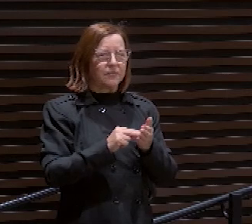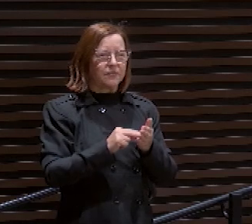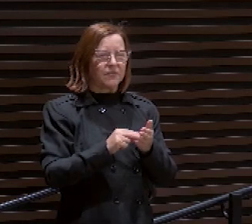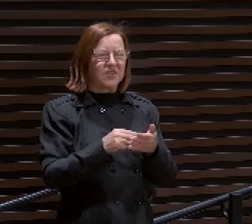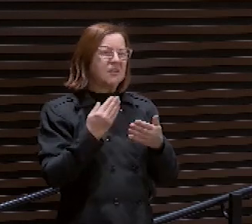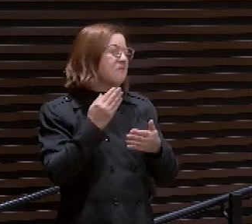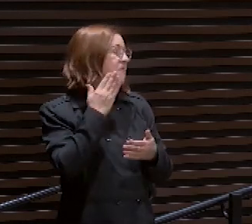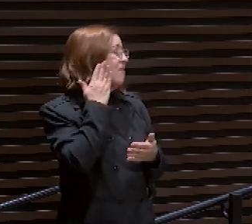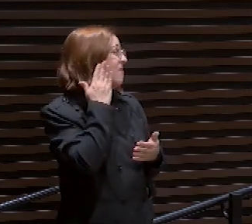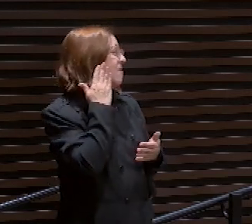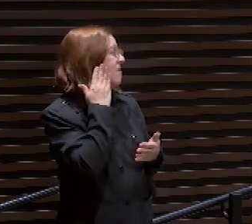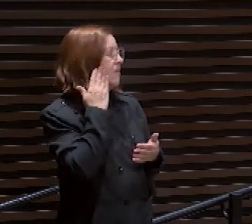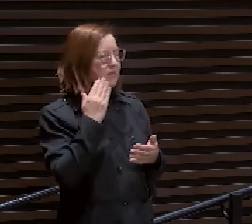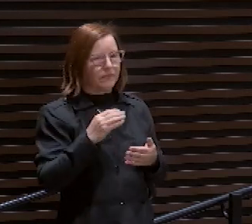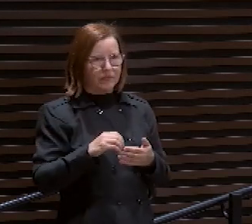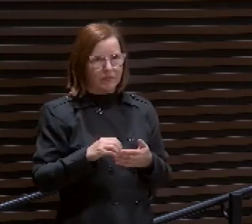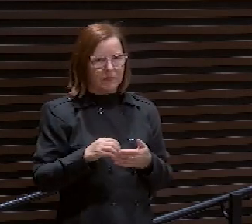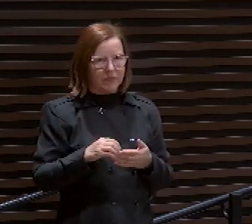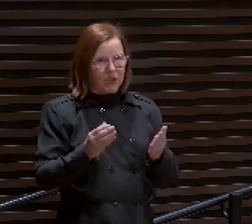mais ter defesa pessoal? Ué,